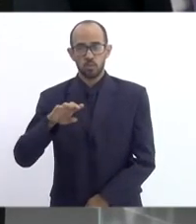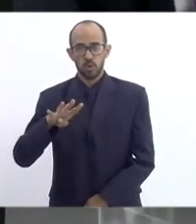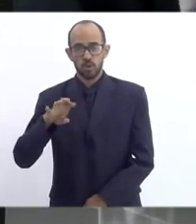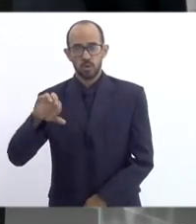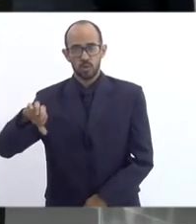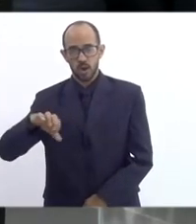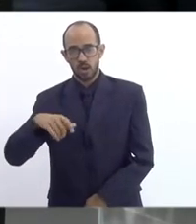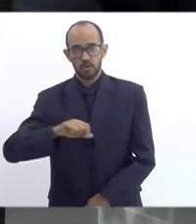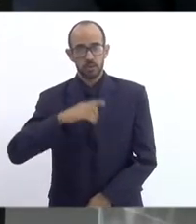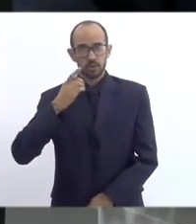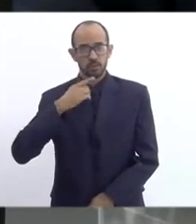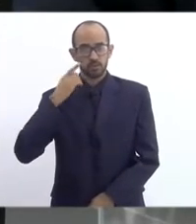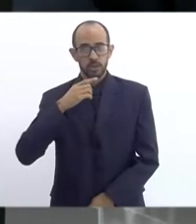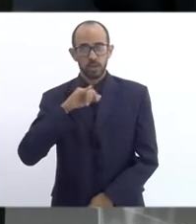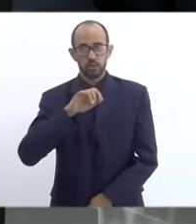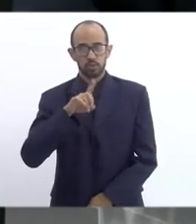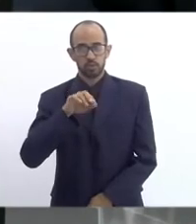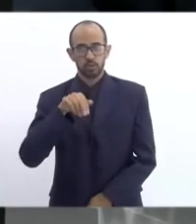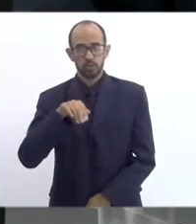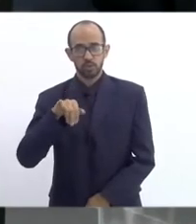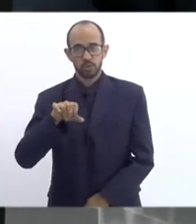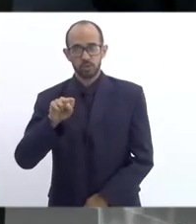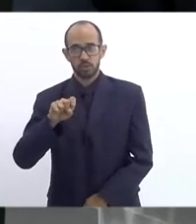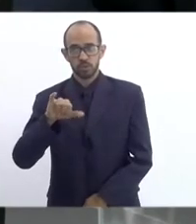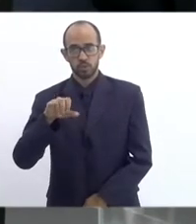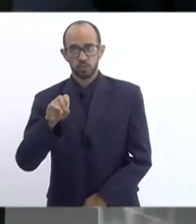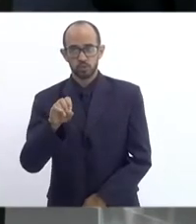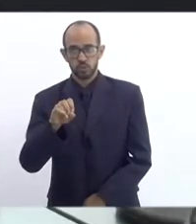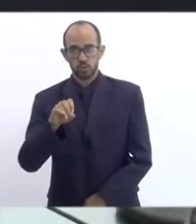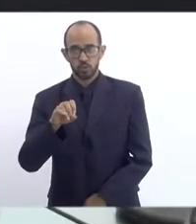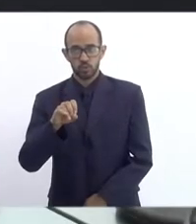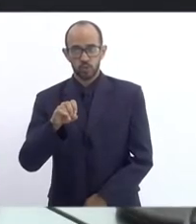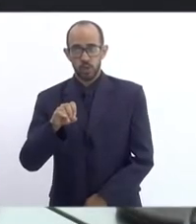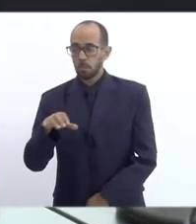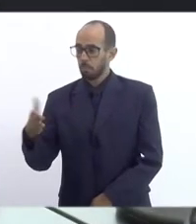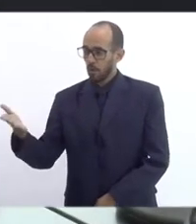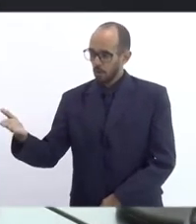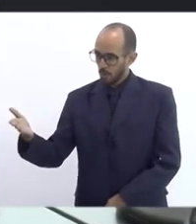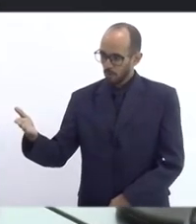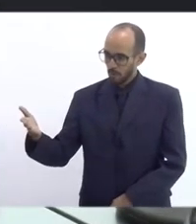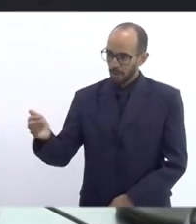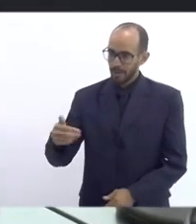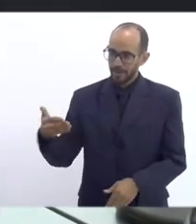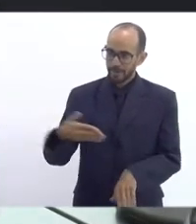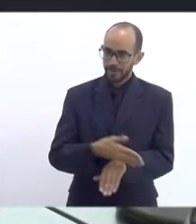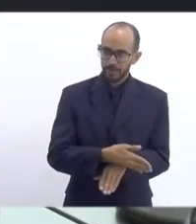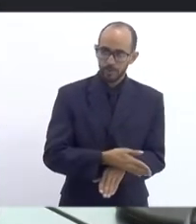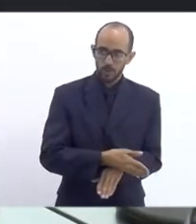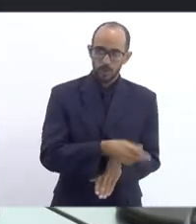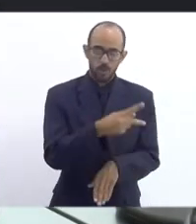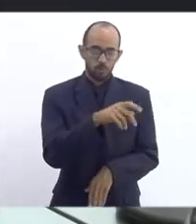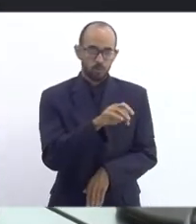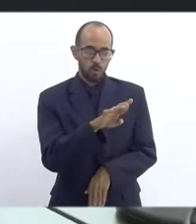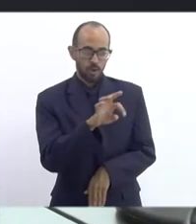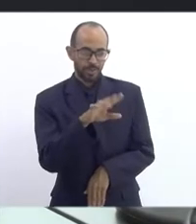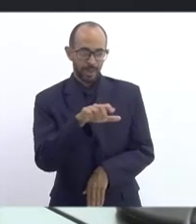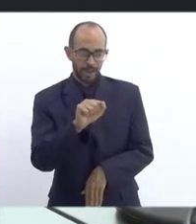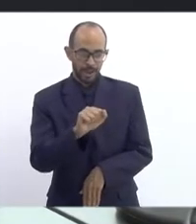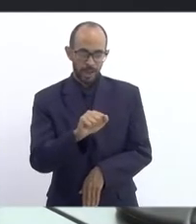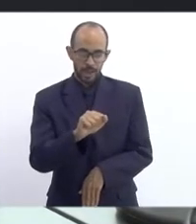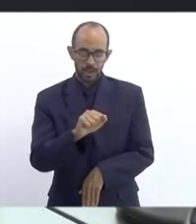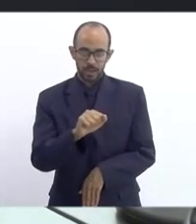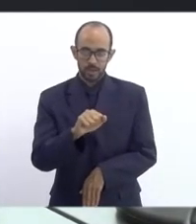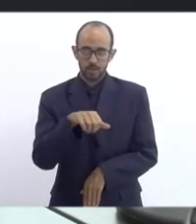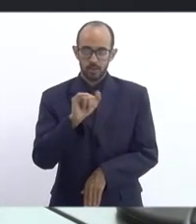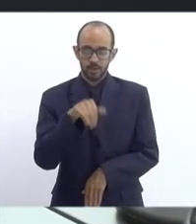Dionísio Lins, parecer pela constitucionalidade. O Dionísio não é mole, ele entrou com a Portela, para o Império, já se estendeu